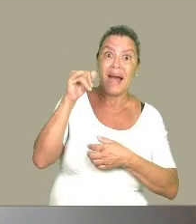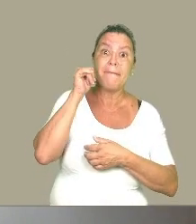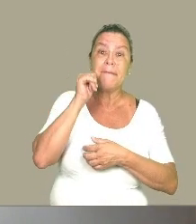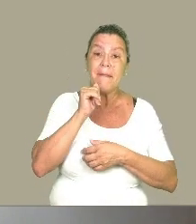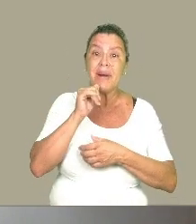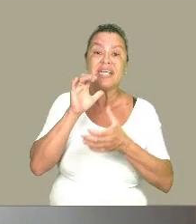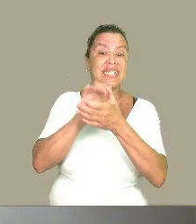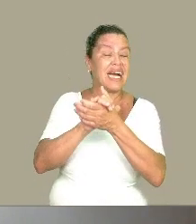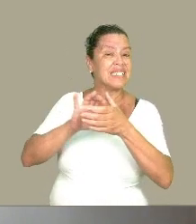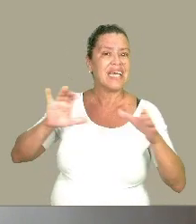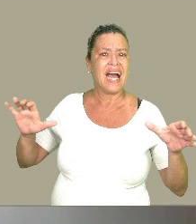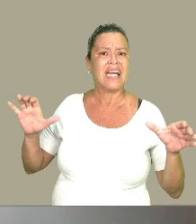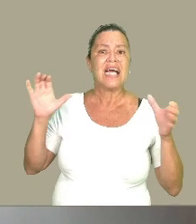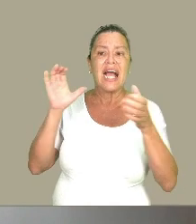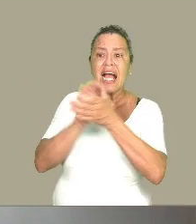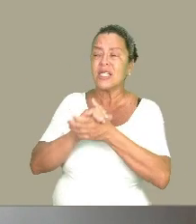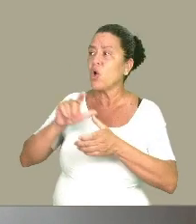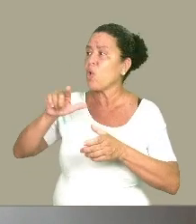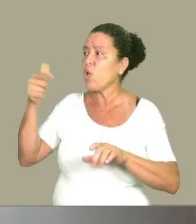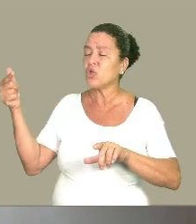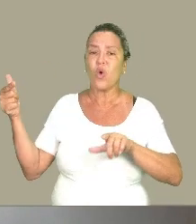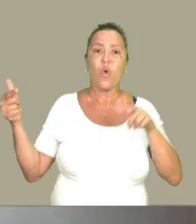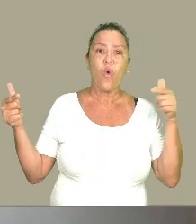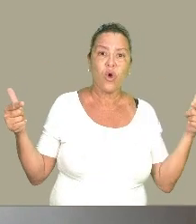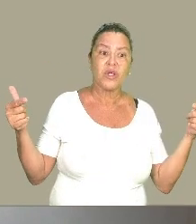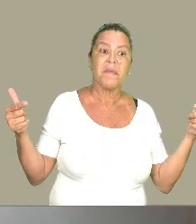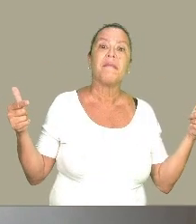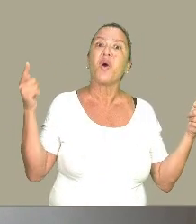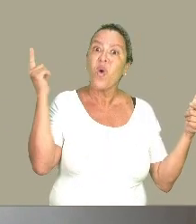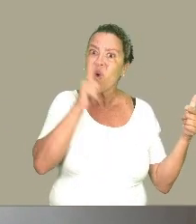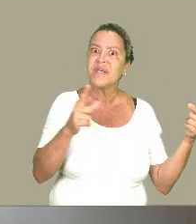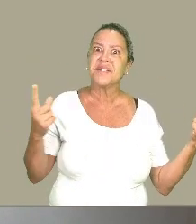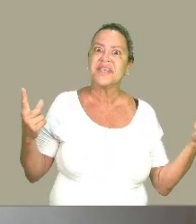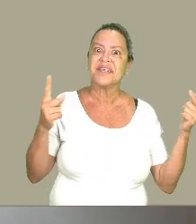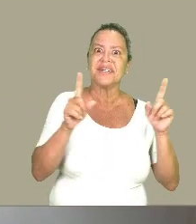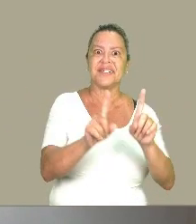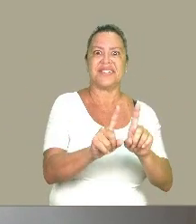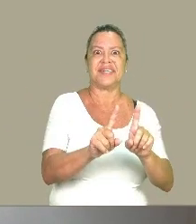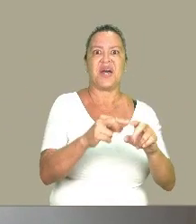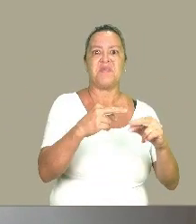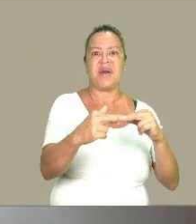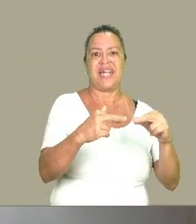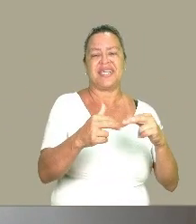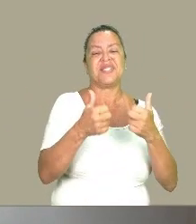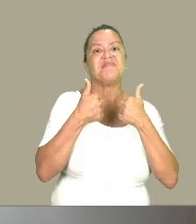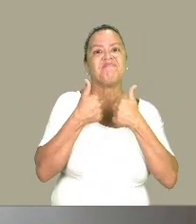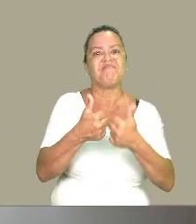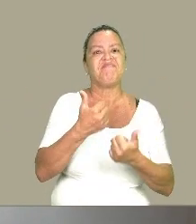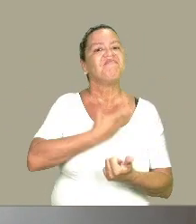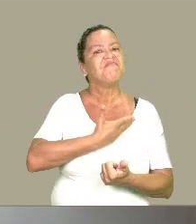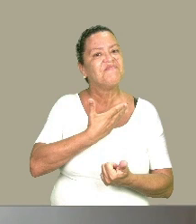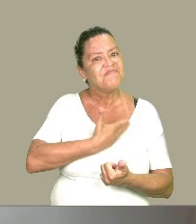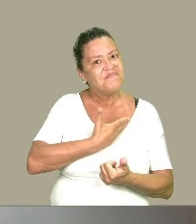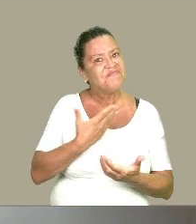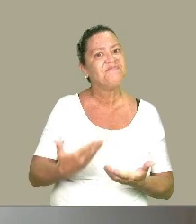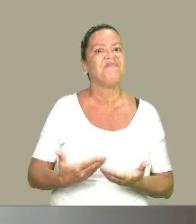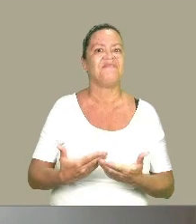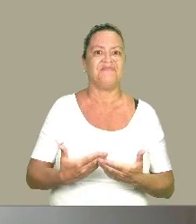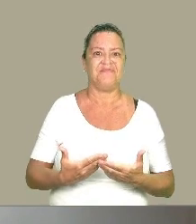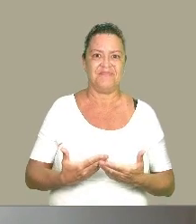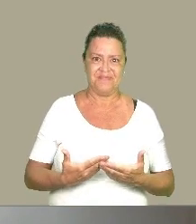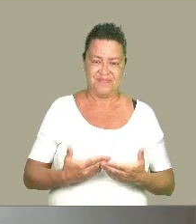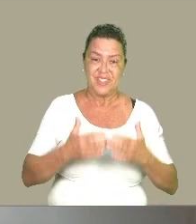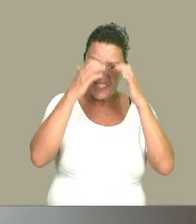outros casamentos, outros vínculos, mas que conseguem ter uma relação de amizade, uma relação